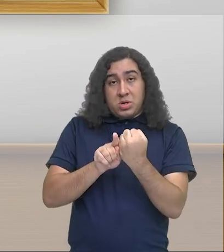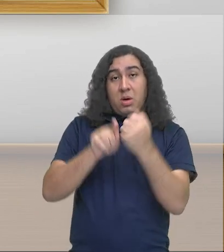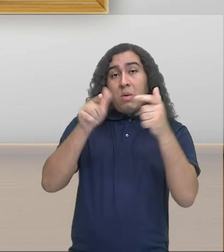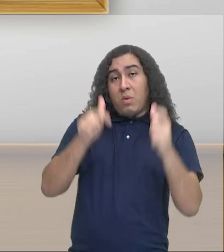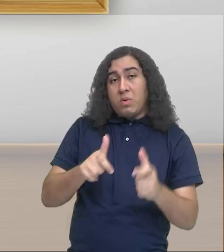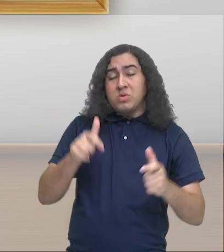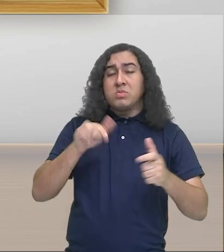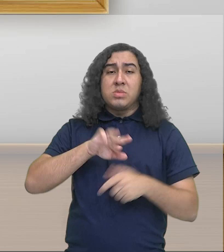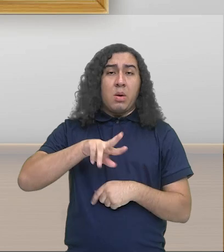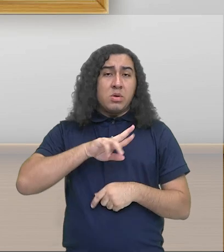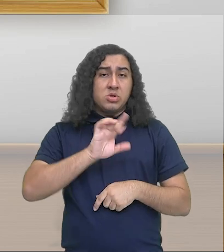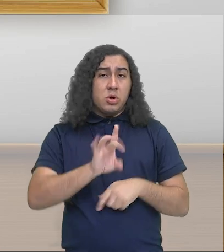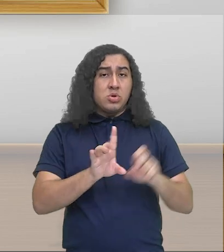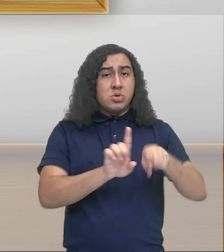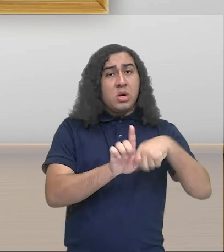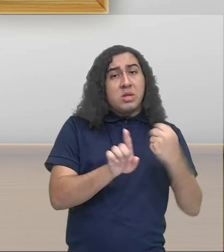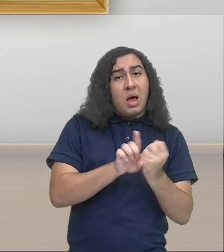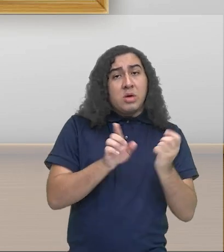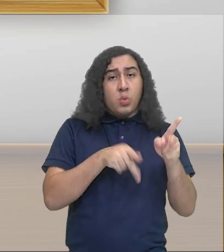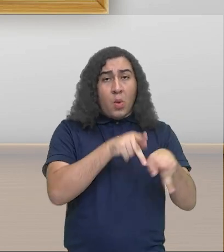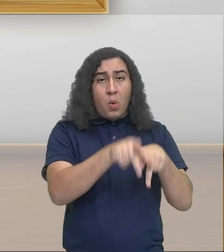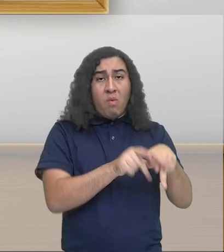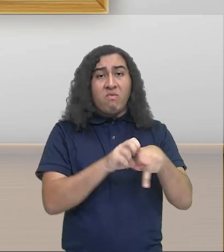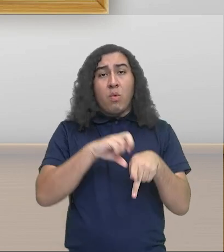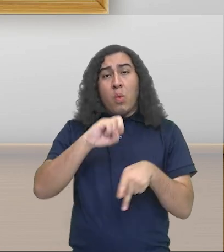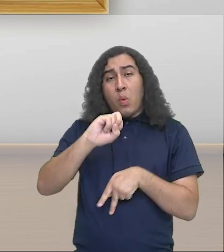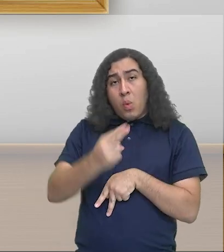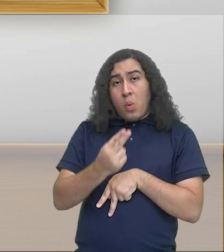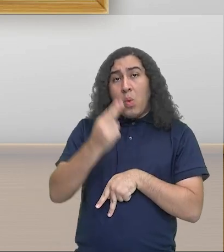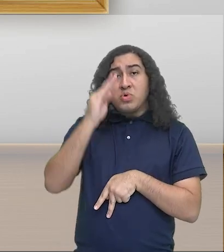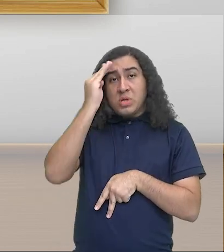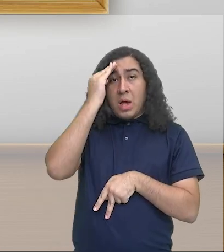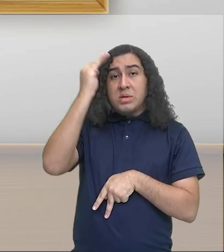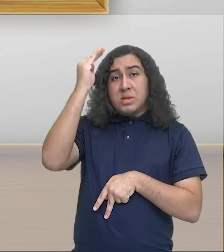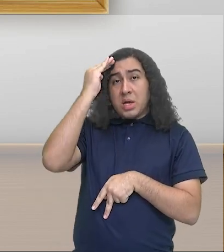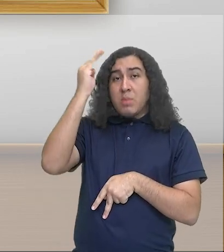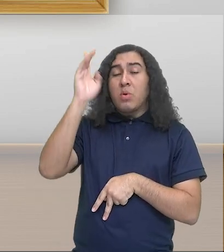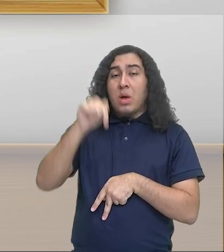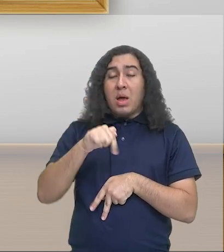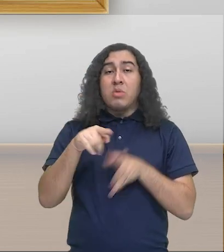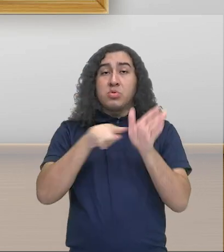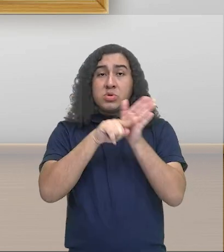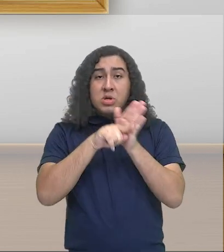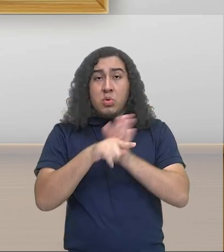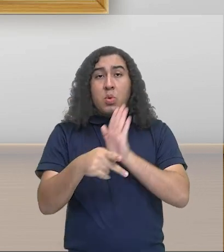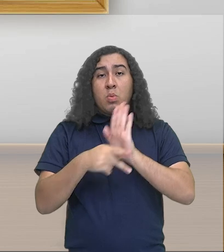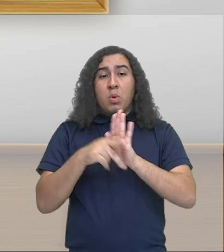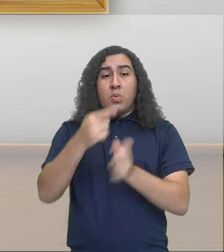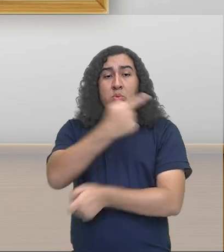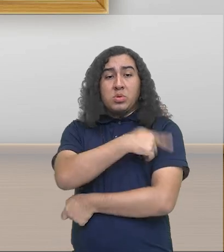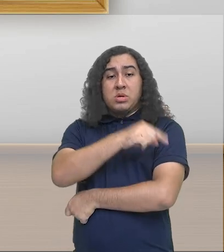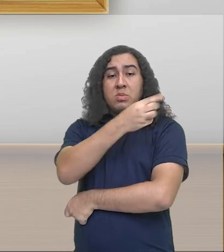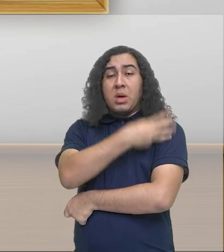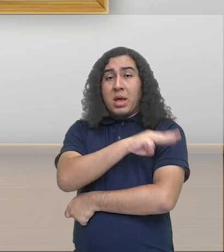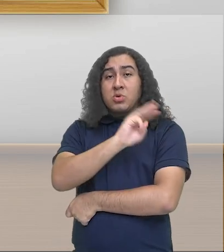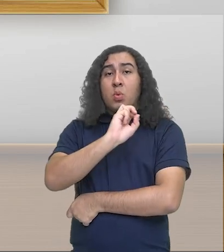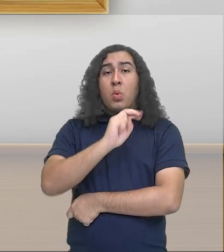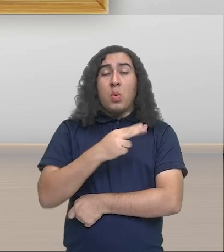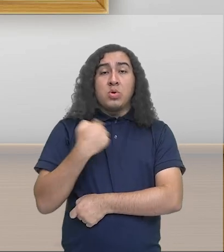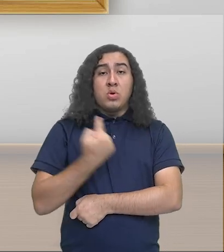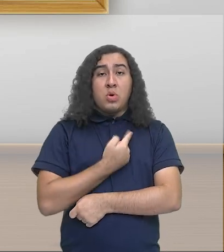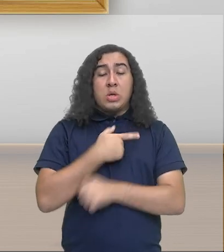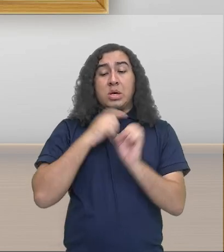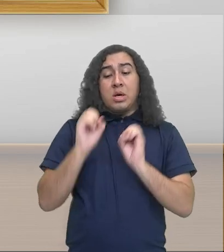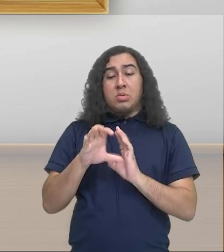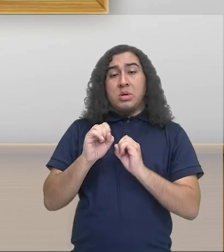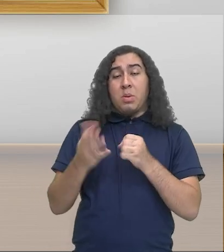não só para a sociedade, para a academia, que no caso são os estudos aqui no ensino médio, na nossa educação